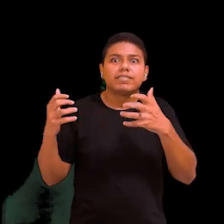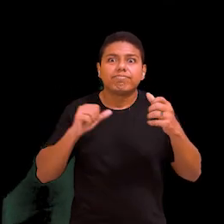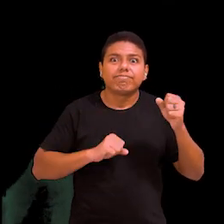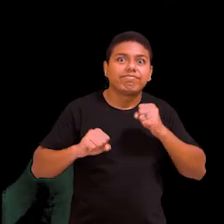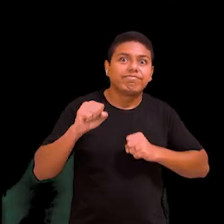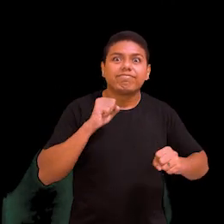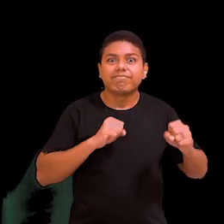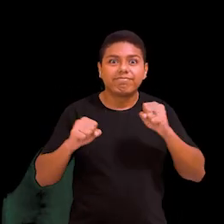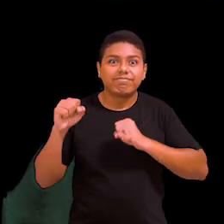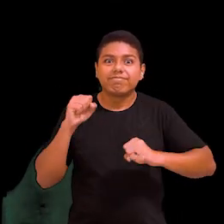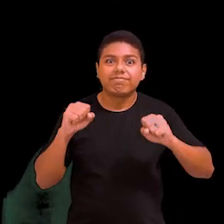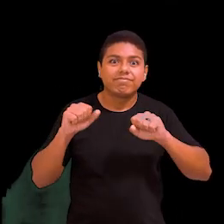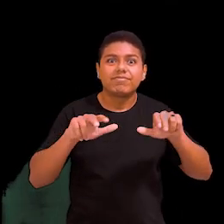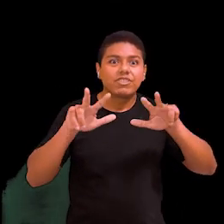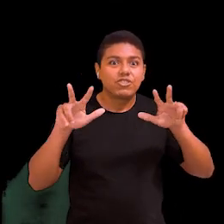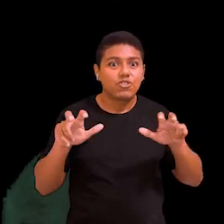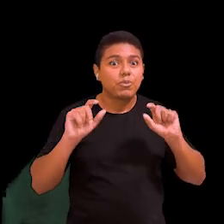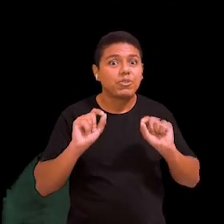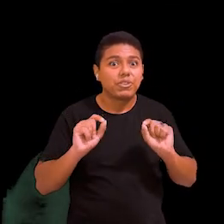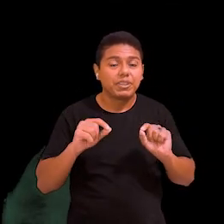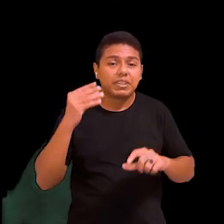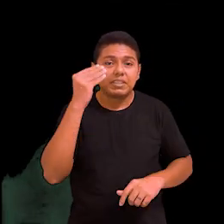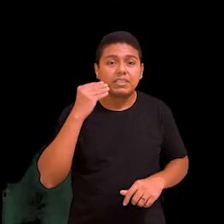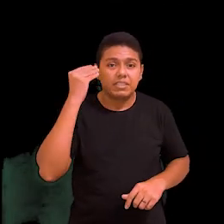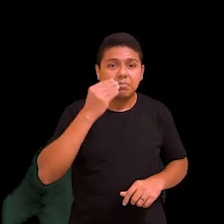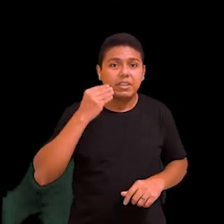às expectativas que podem ter sido